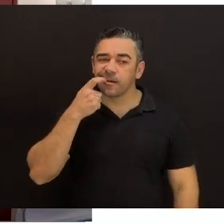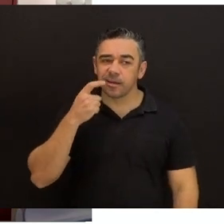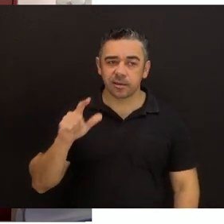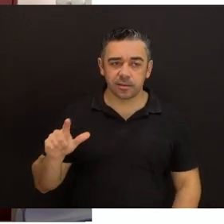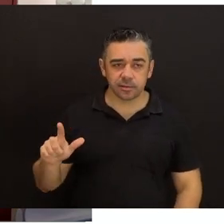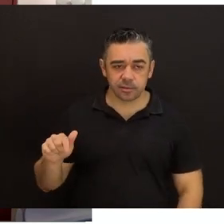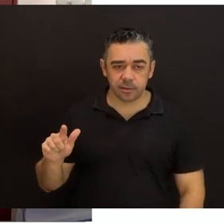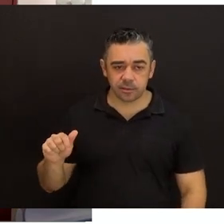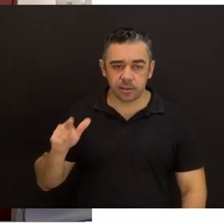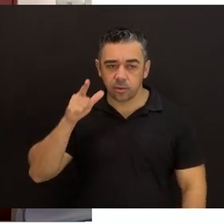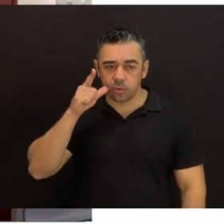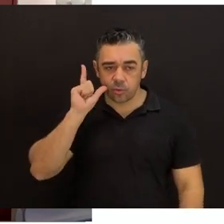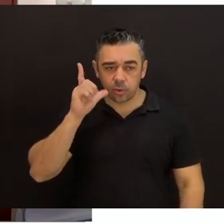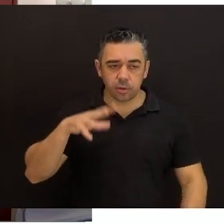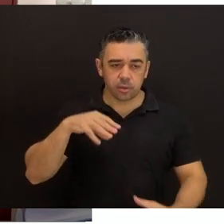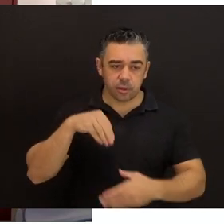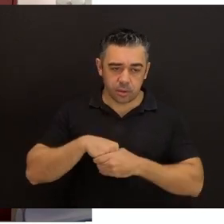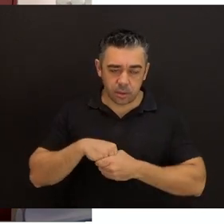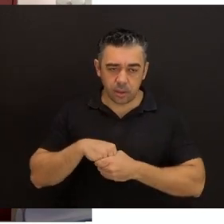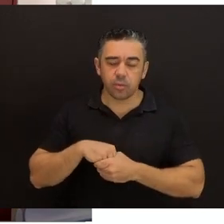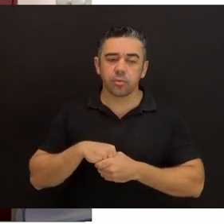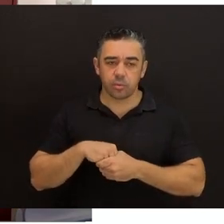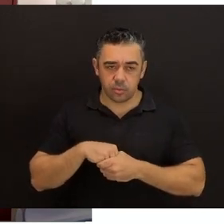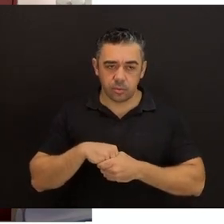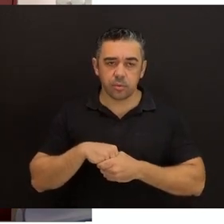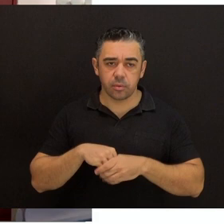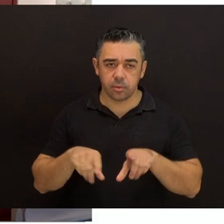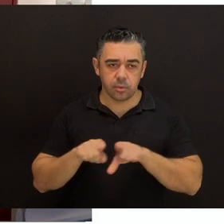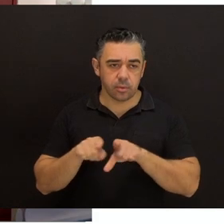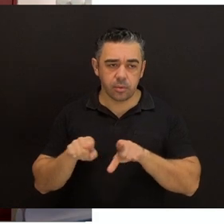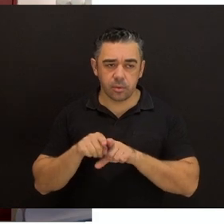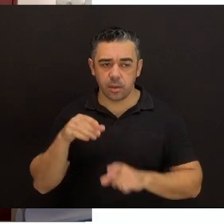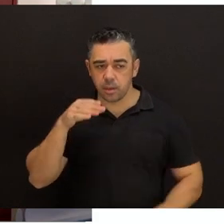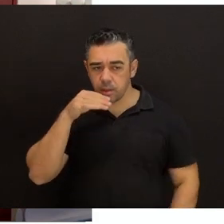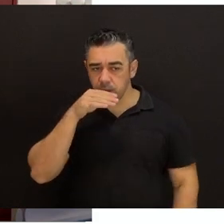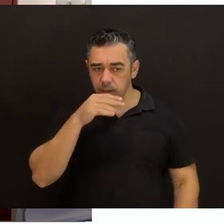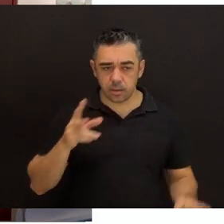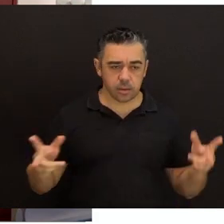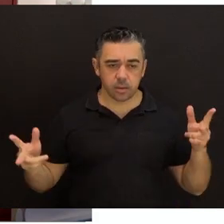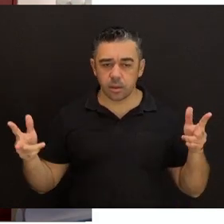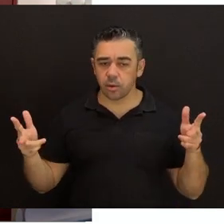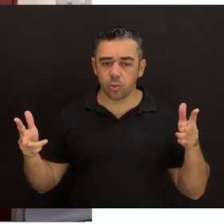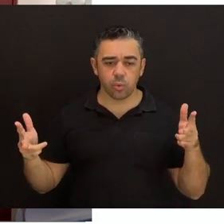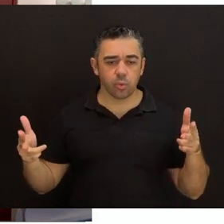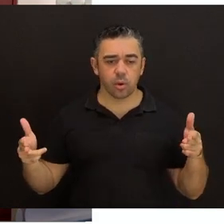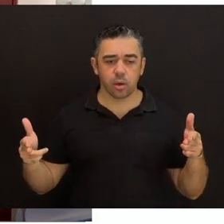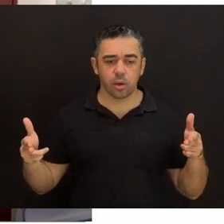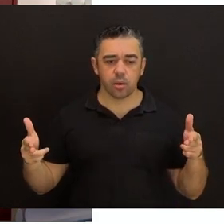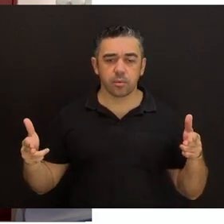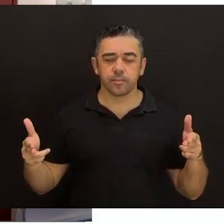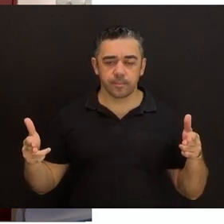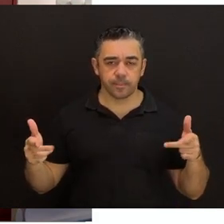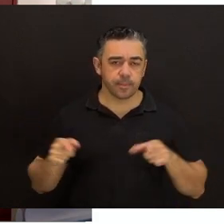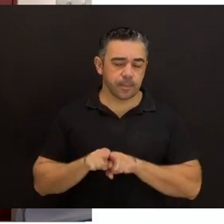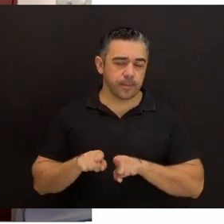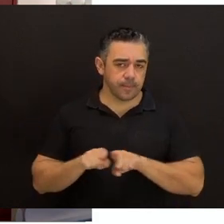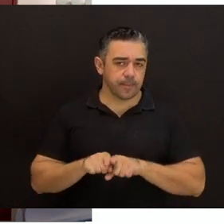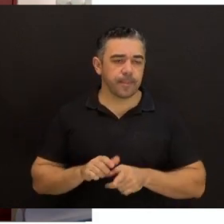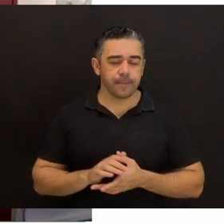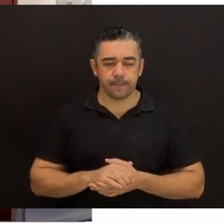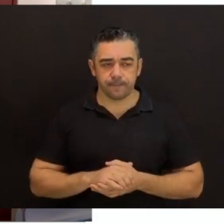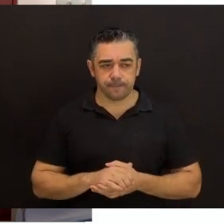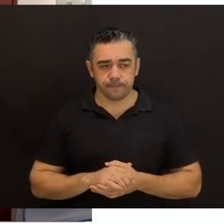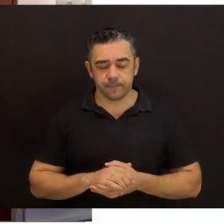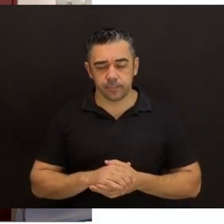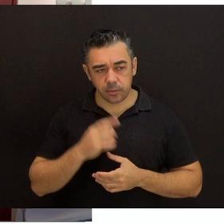ontem dentro do depósito Municipal um aquecedor muito semelhante também nós encontramos lá e